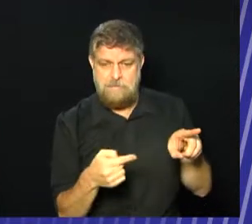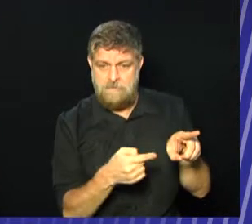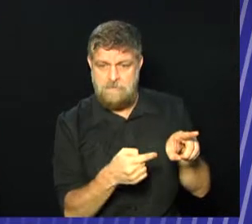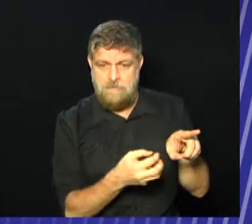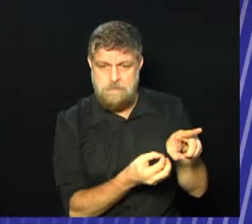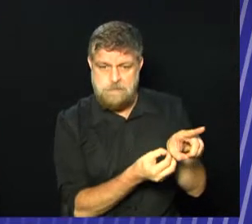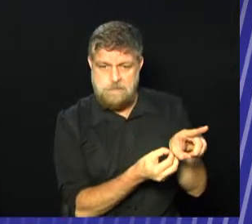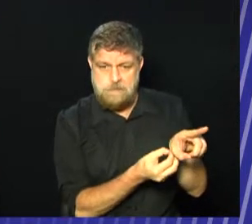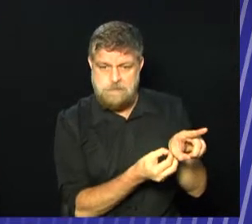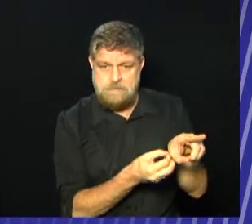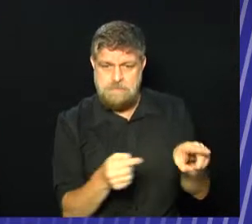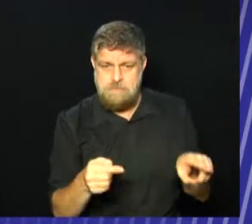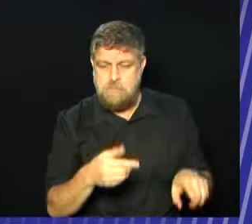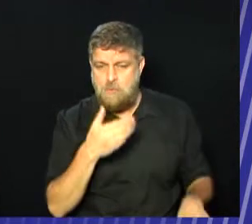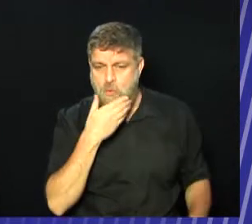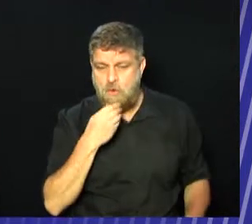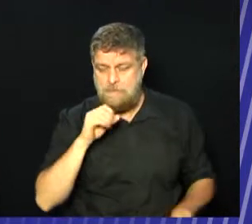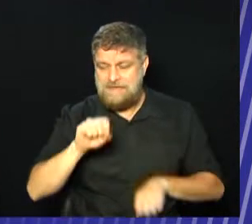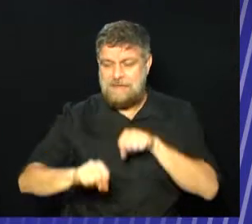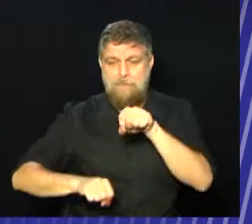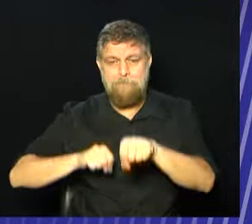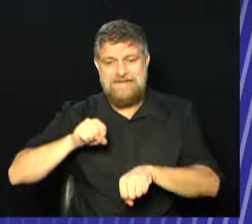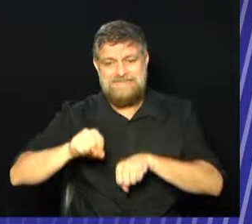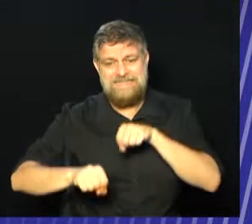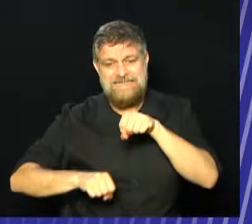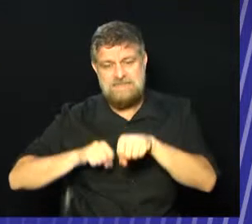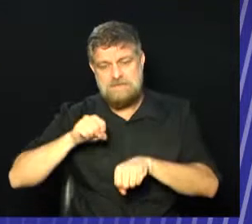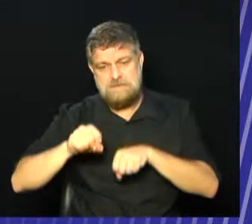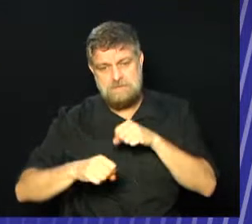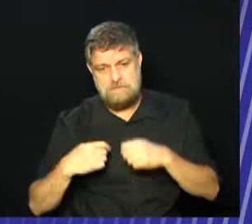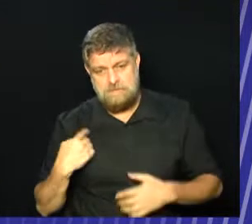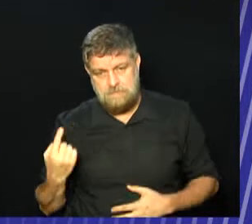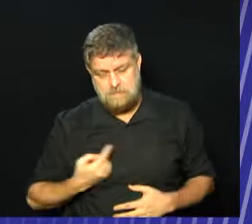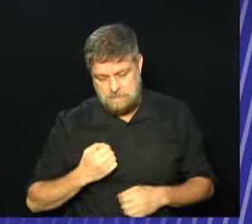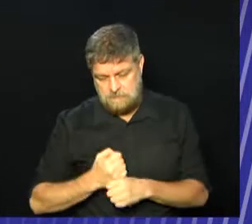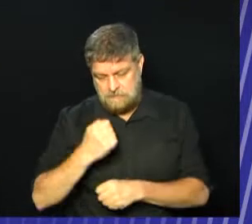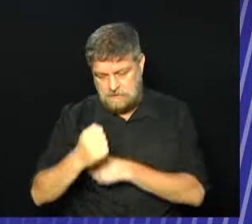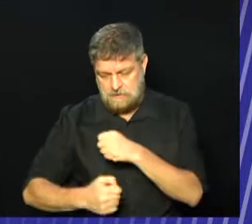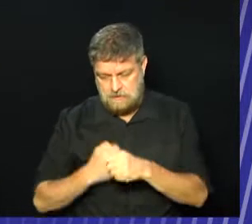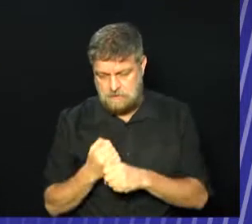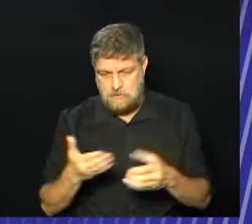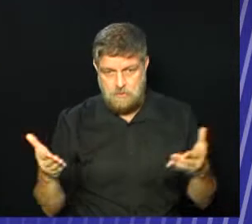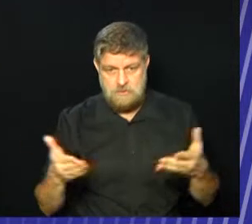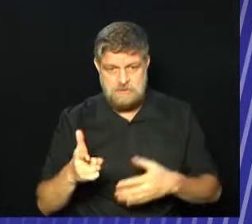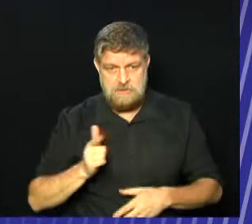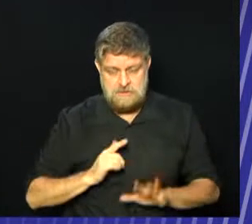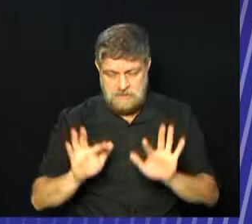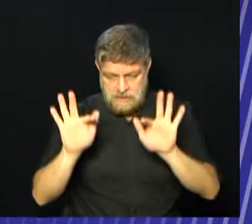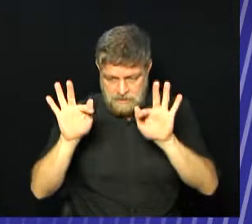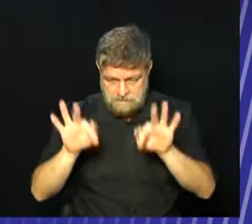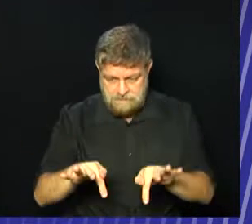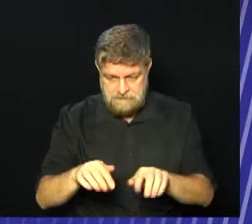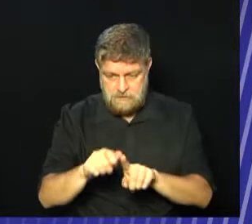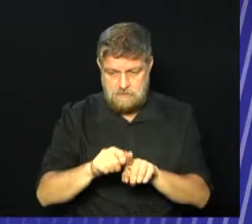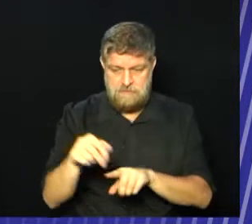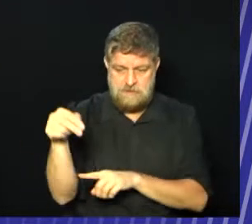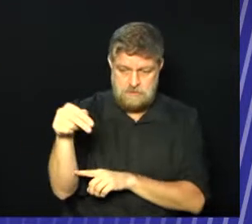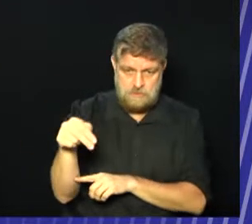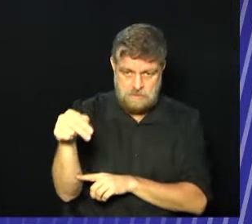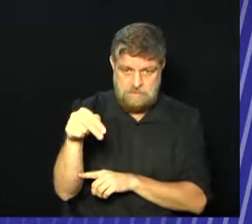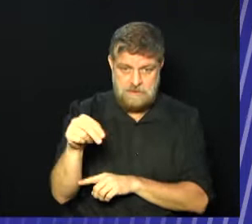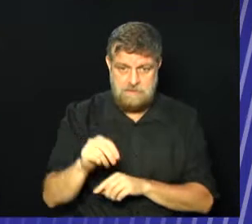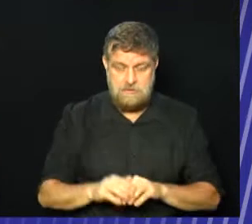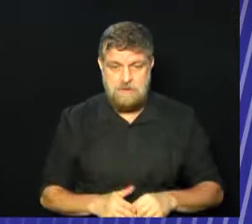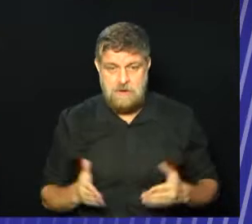os ciclistas que vieram. E nesse ano, a gente hoje tem um encerramento aqui, mas a gente foi, como eu